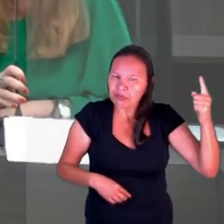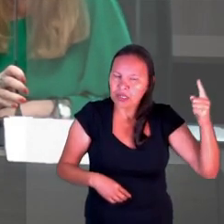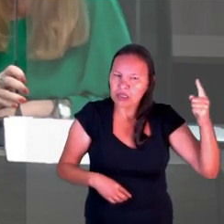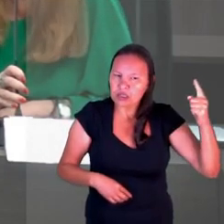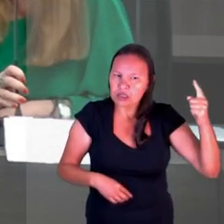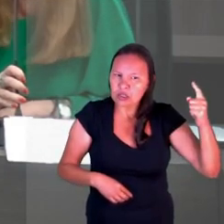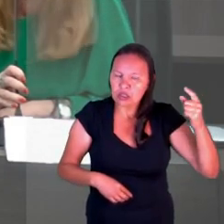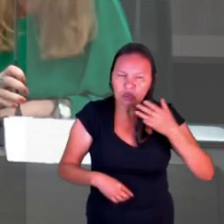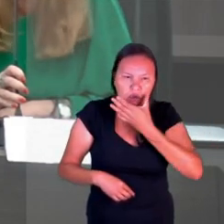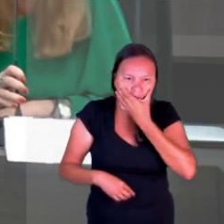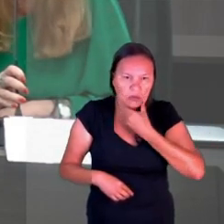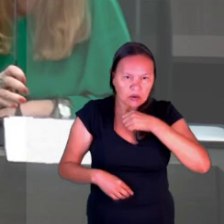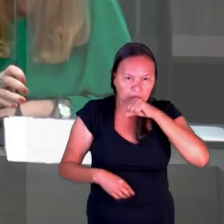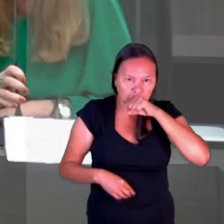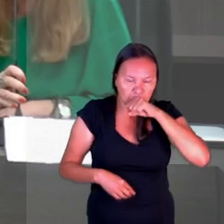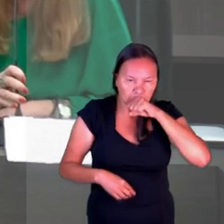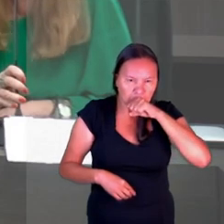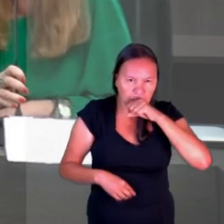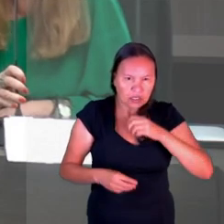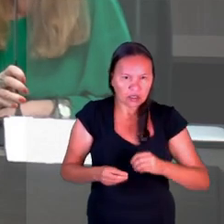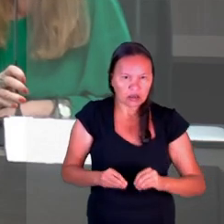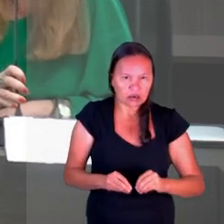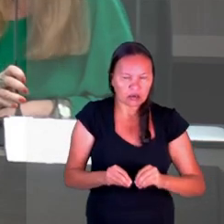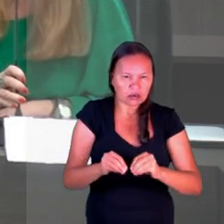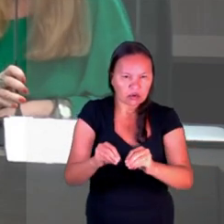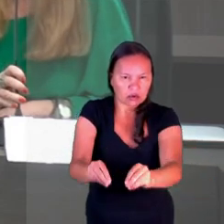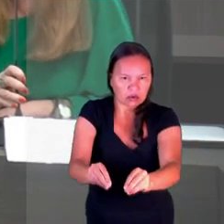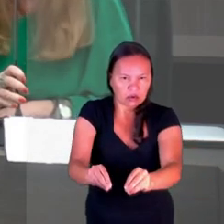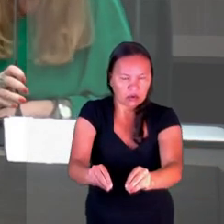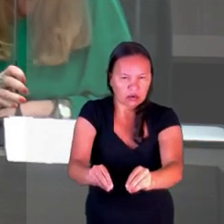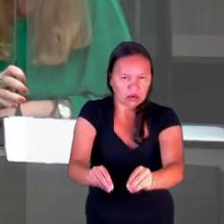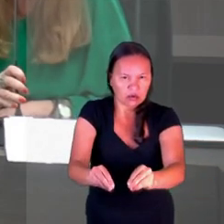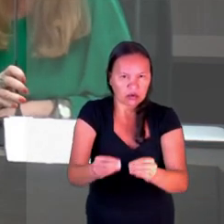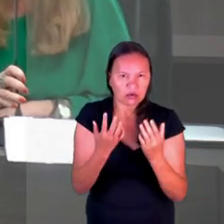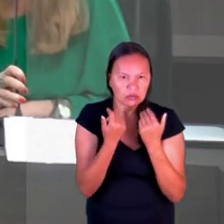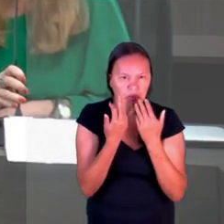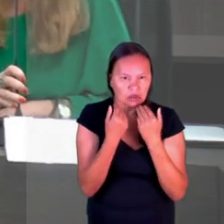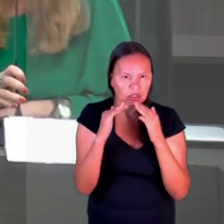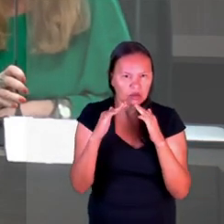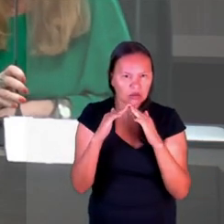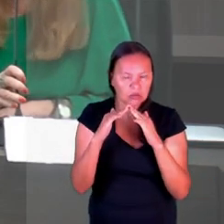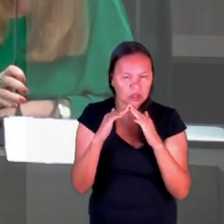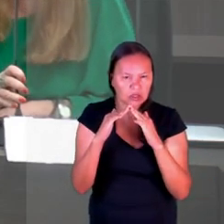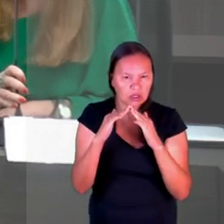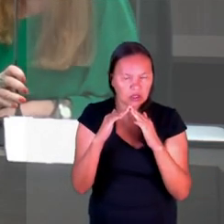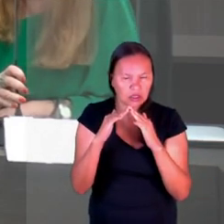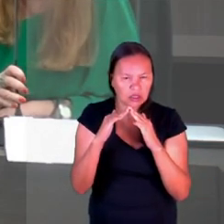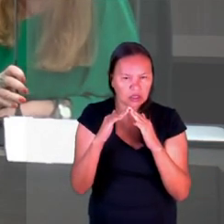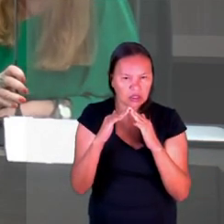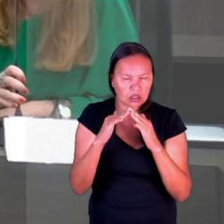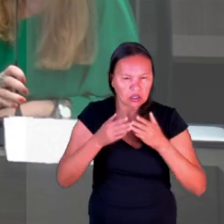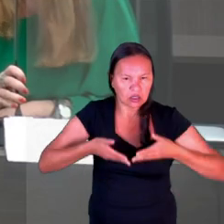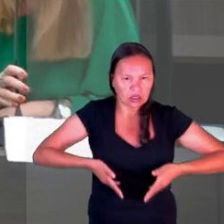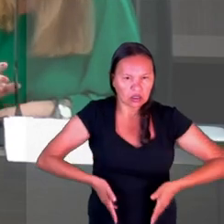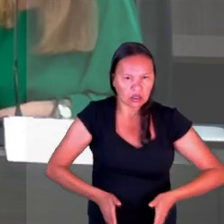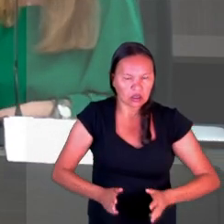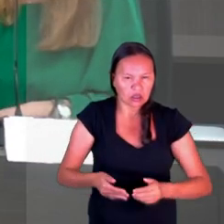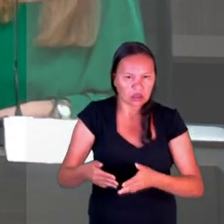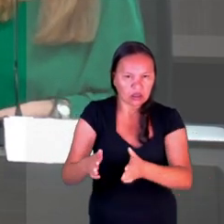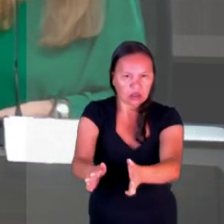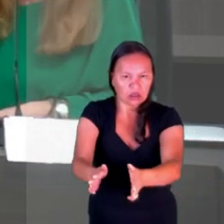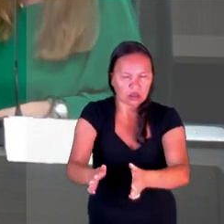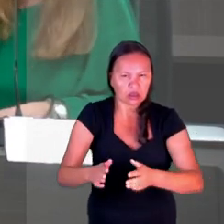colocando os filhos em adoção porque não tem comida em casa imaginam a gravidade apesar da vedação